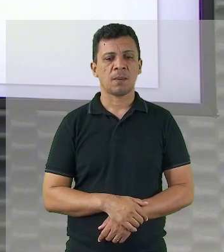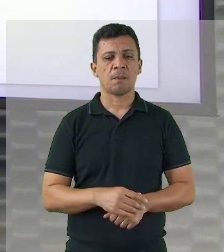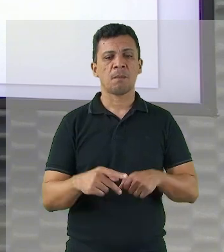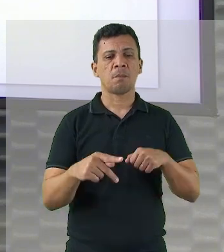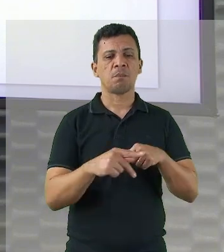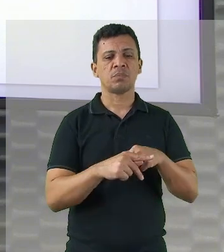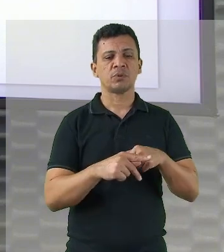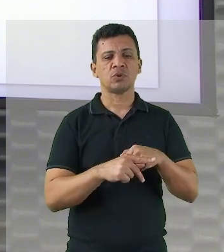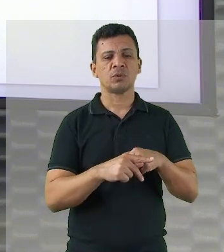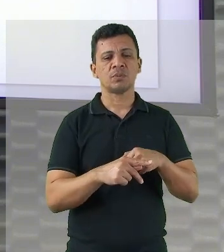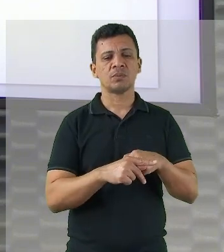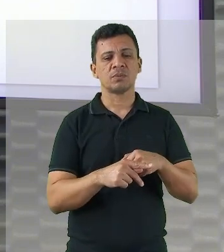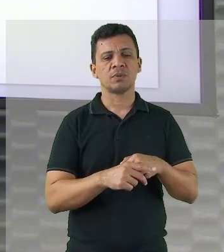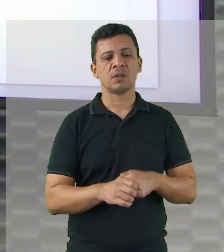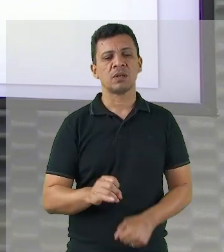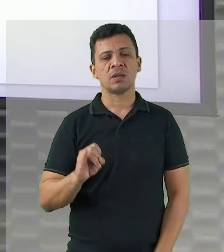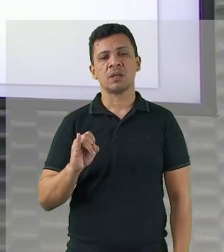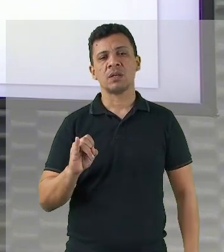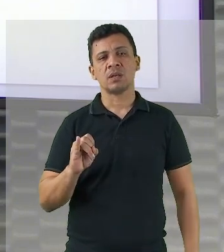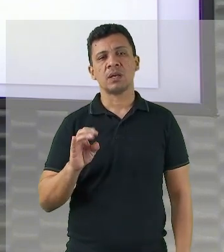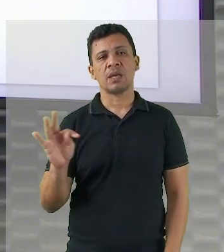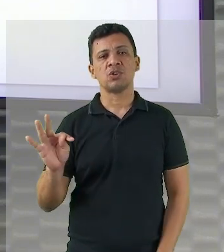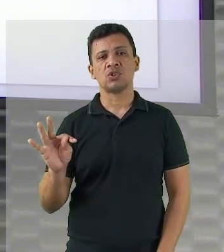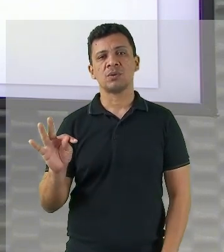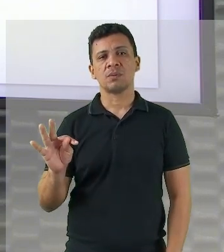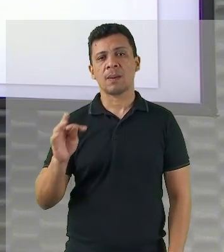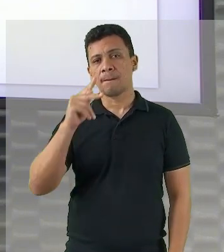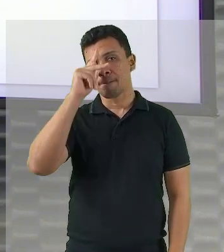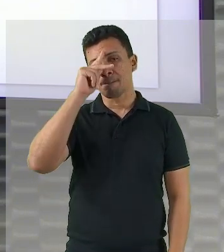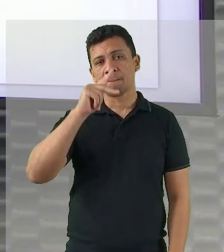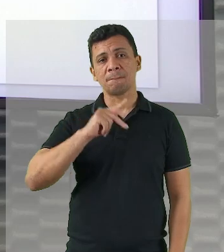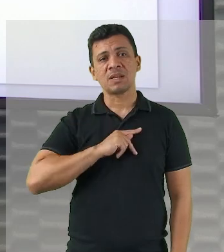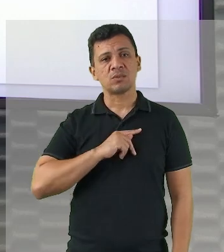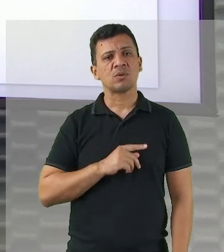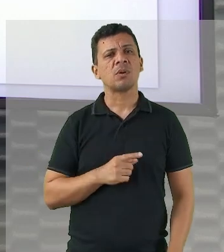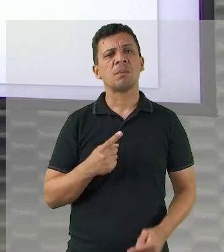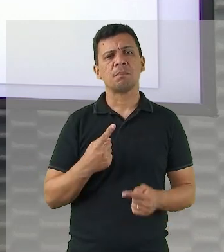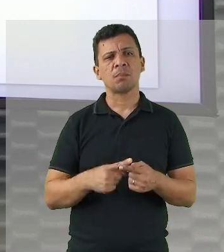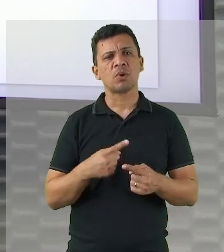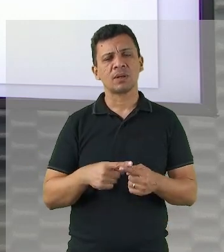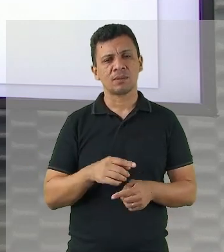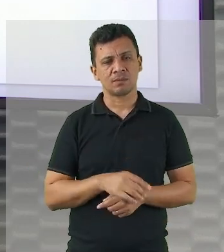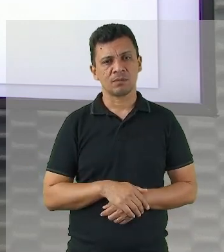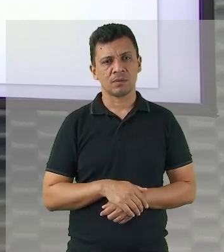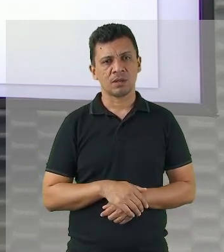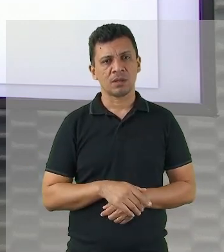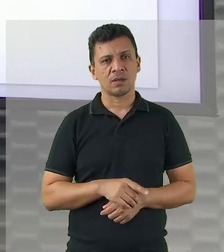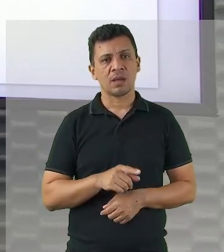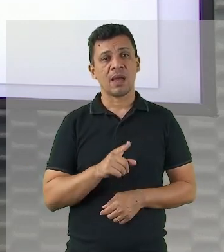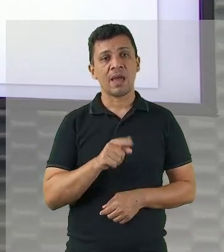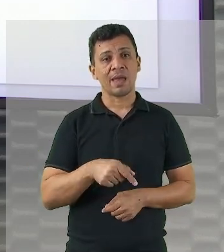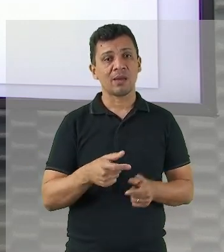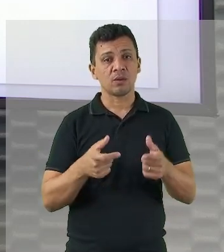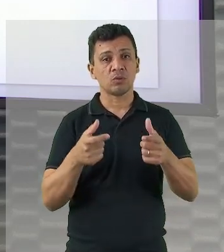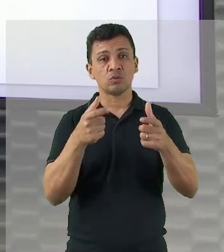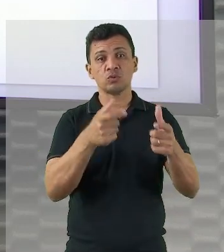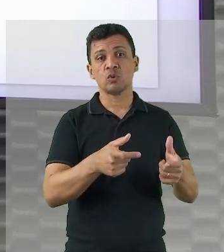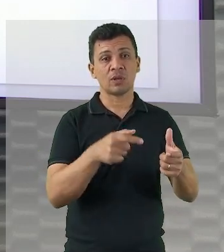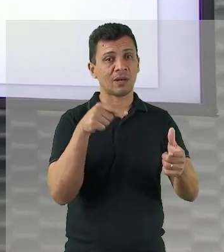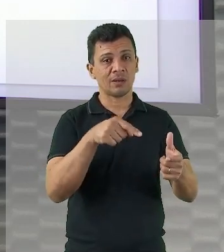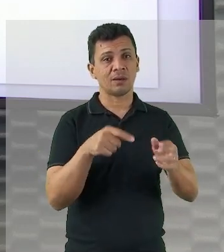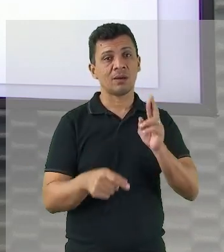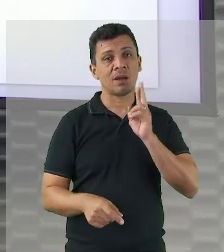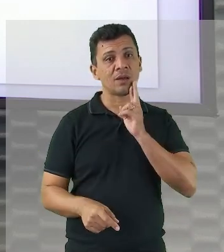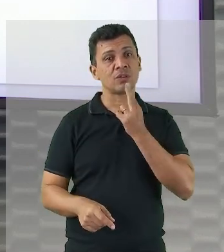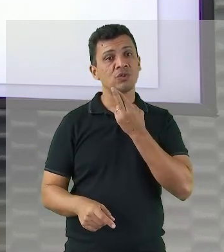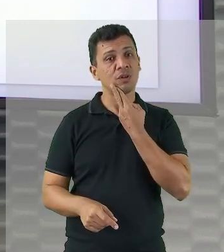it, que é um pronome pessoal, é um pronome sujeito? It, porque eu estou falando de um lugar. Restaurante, a